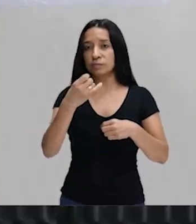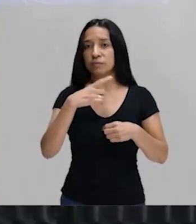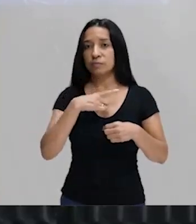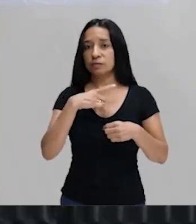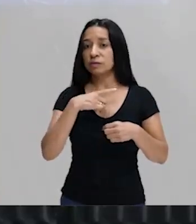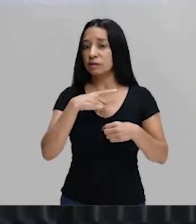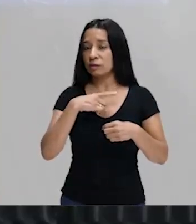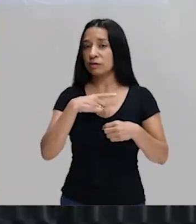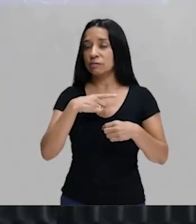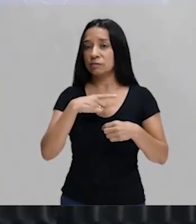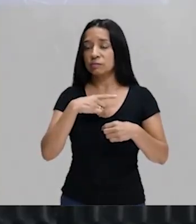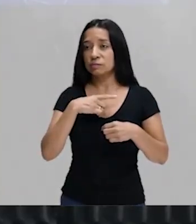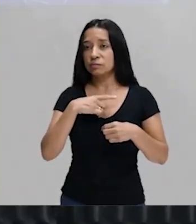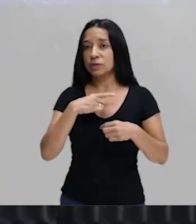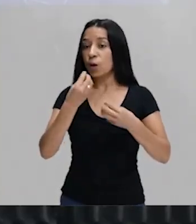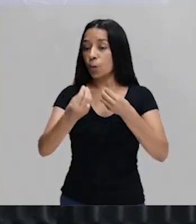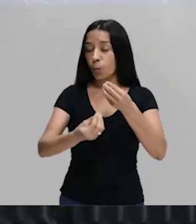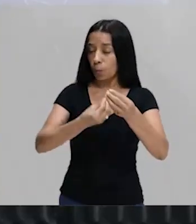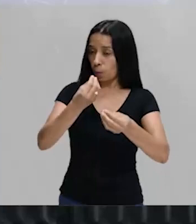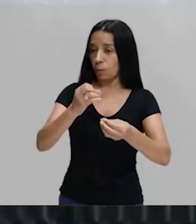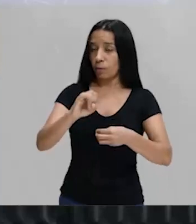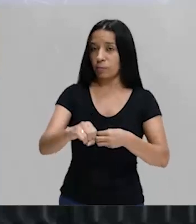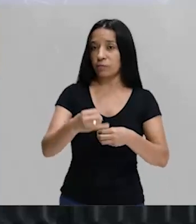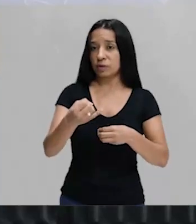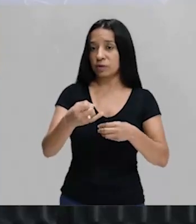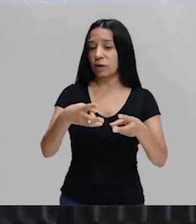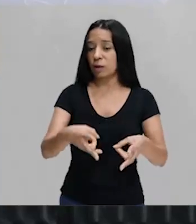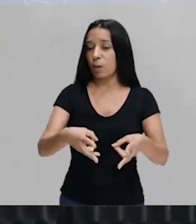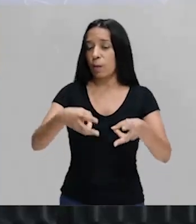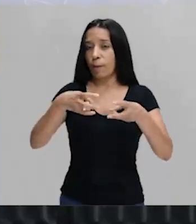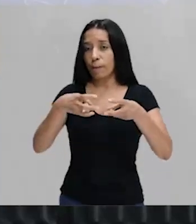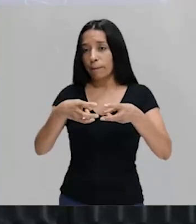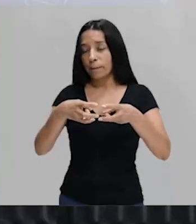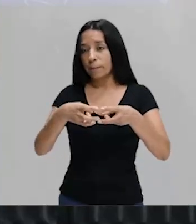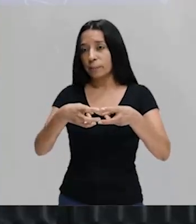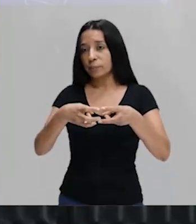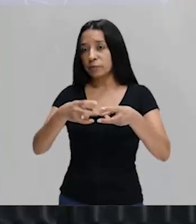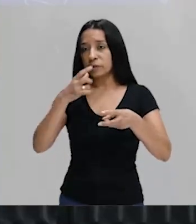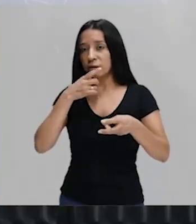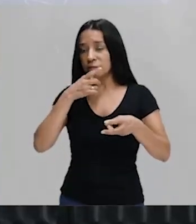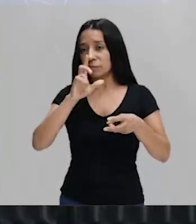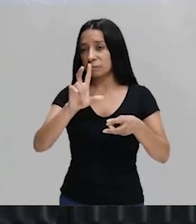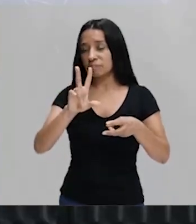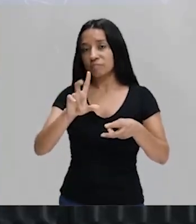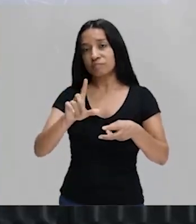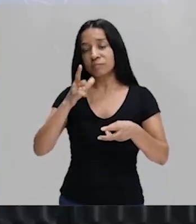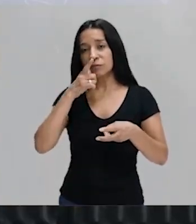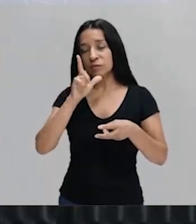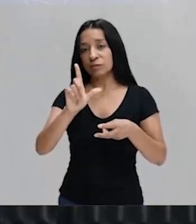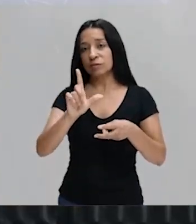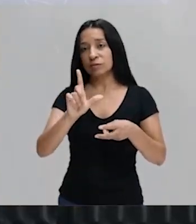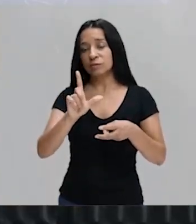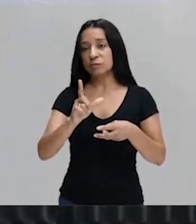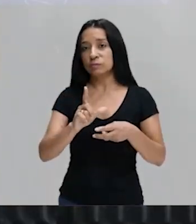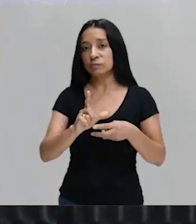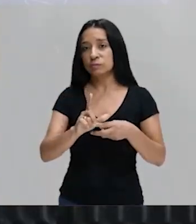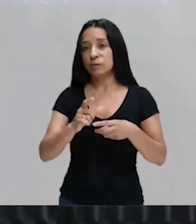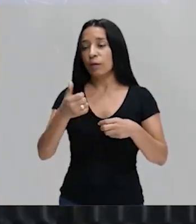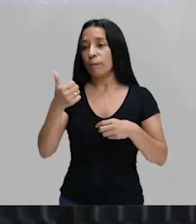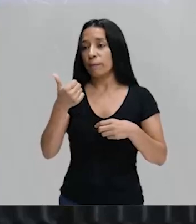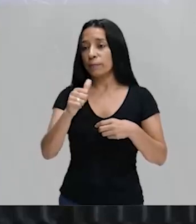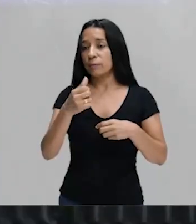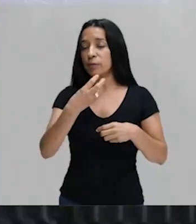a chance de buscar essas vantagens, conseguiram, eu diria, até obter essas vantagens. O